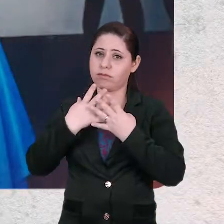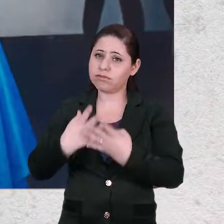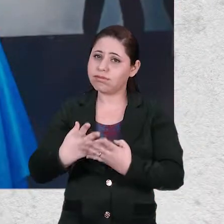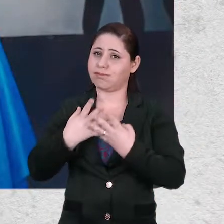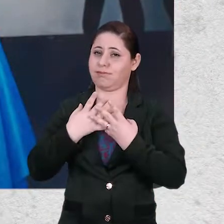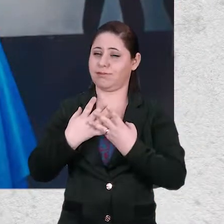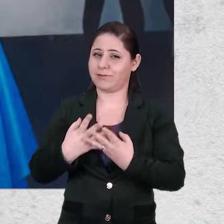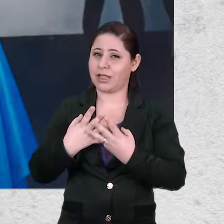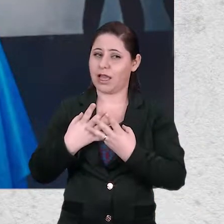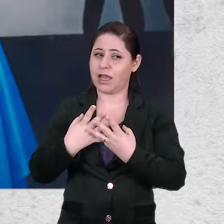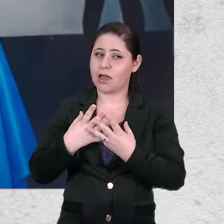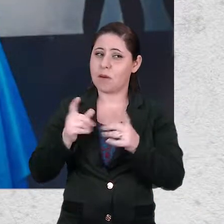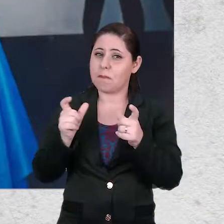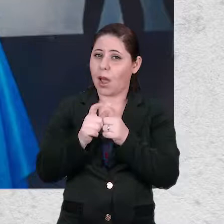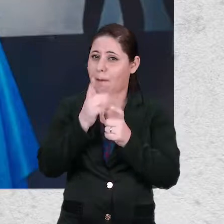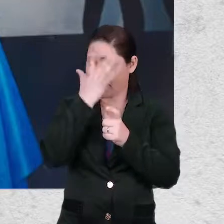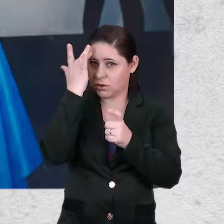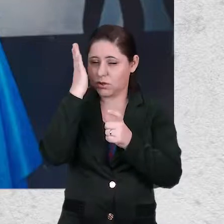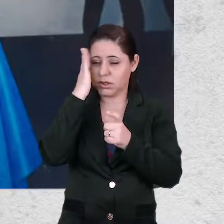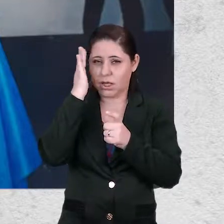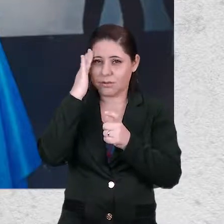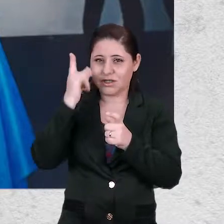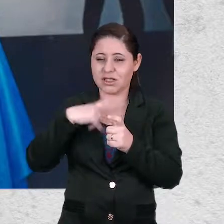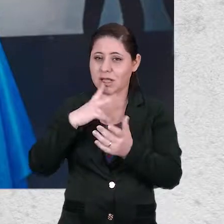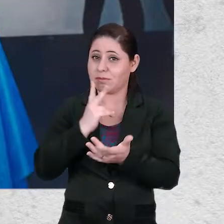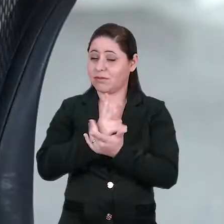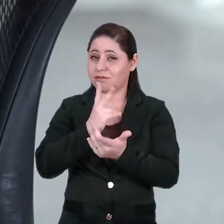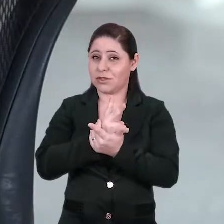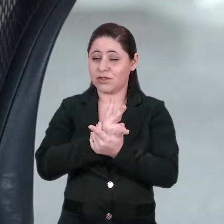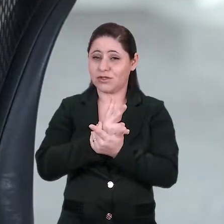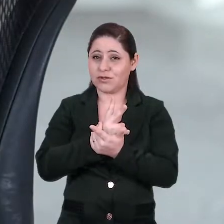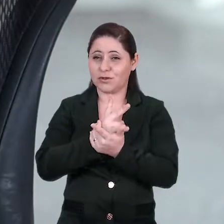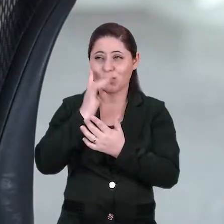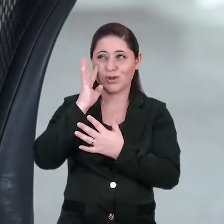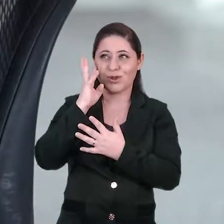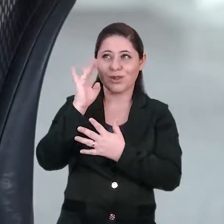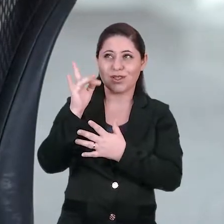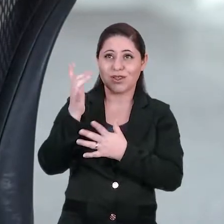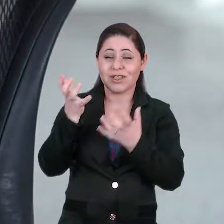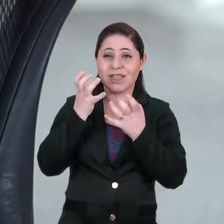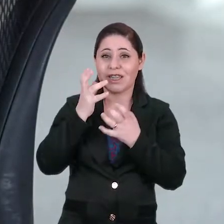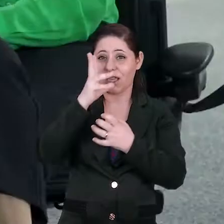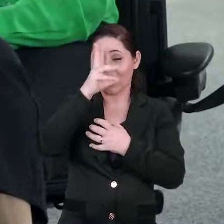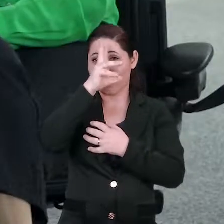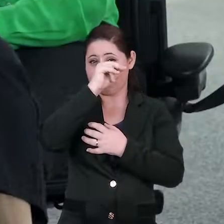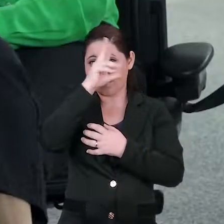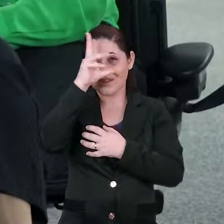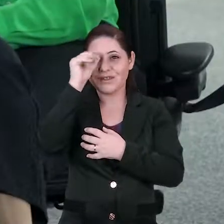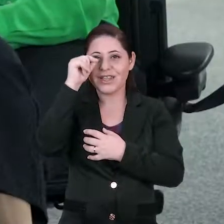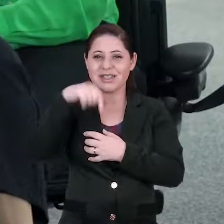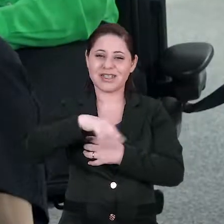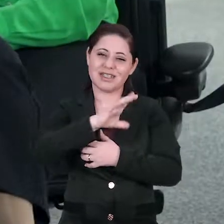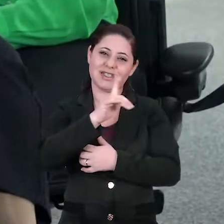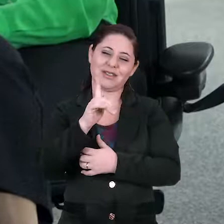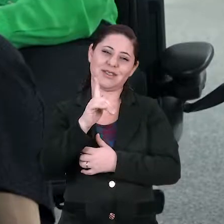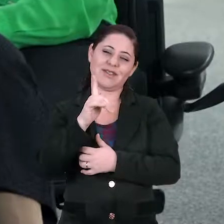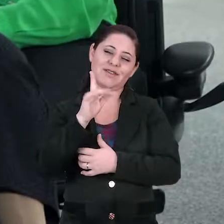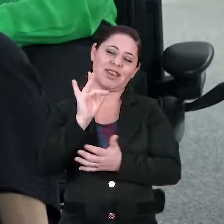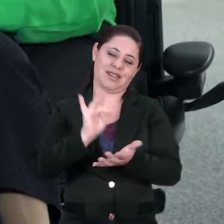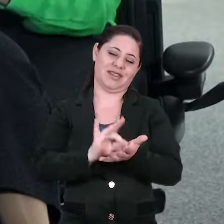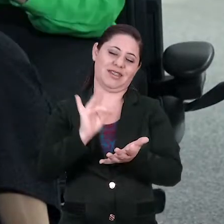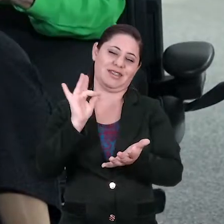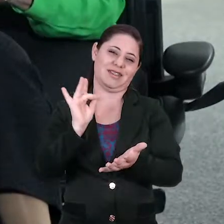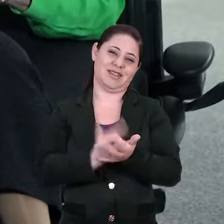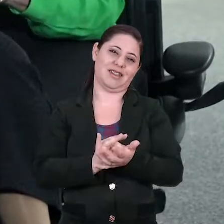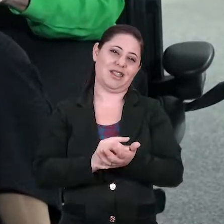que pouquíssima gente sabe, mas eu sempre tive um sonho frustrado. Eu gostaria de ter sido prefeita de Campo Grande. Verdade. E